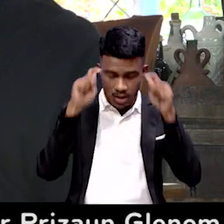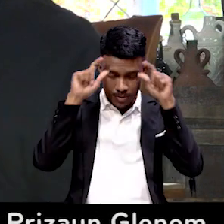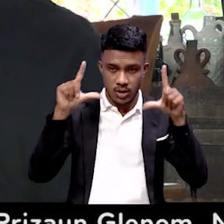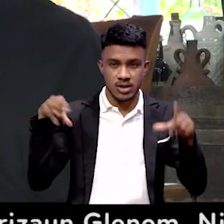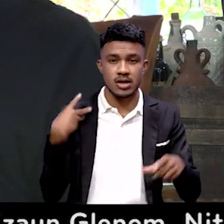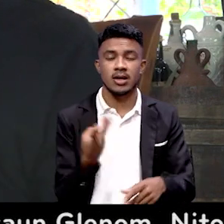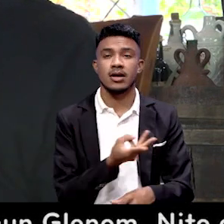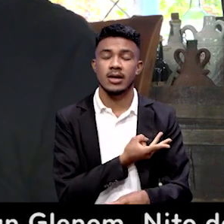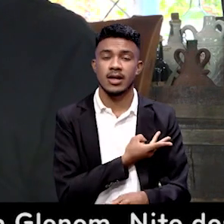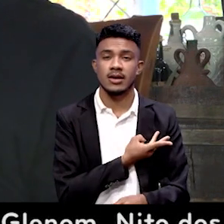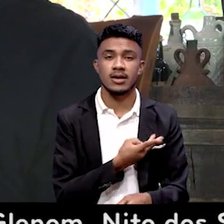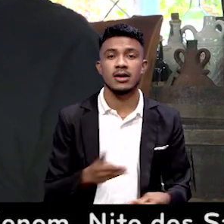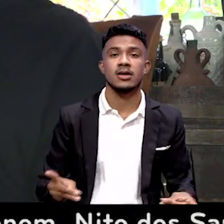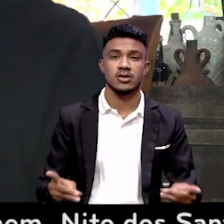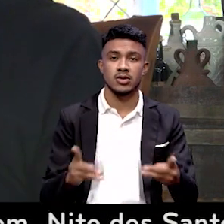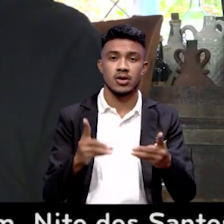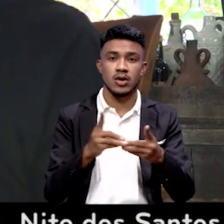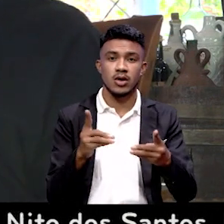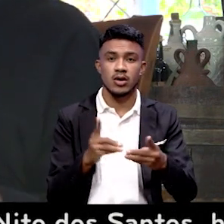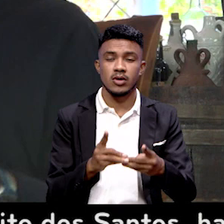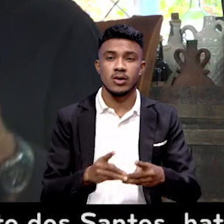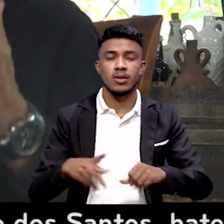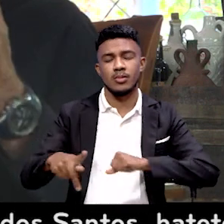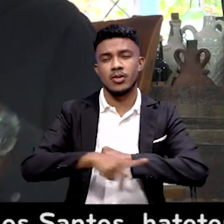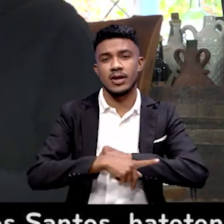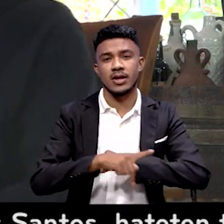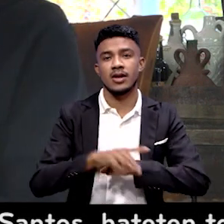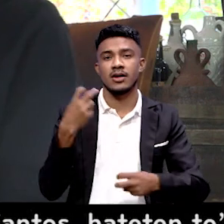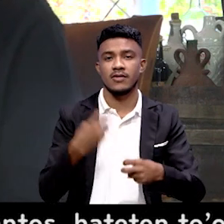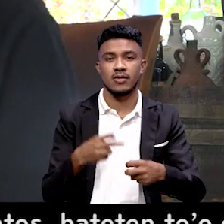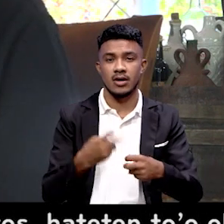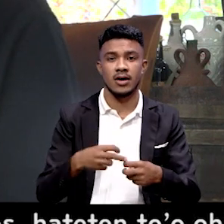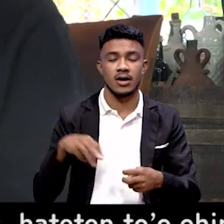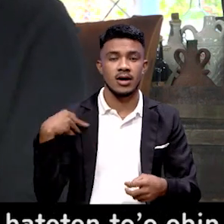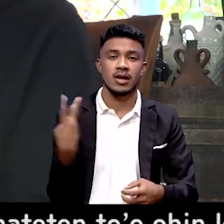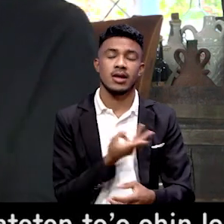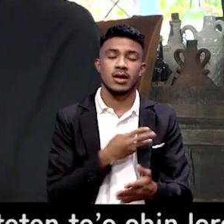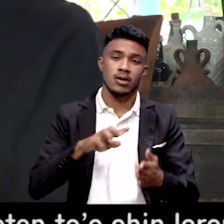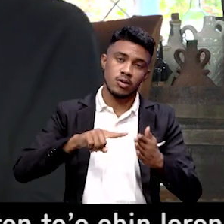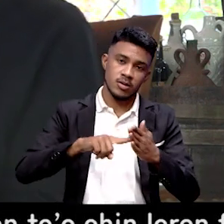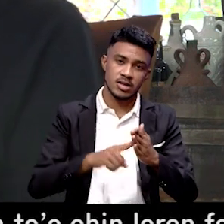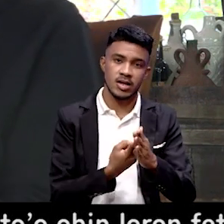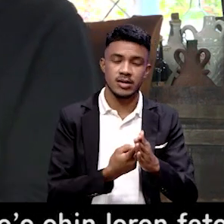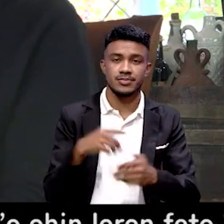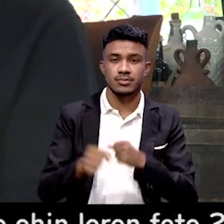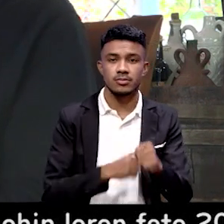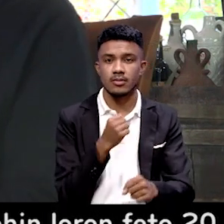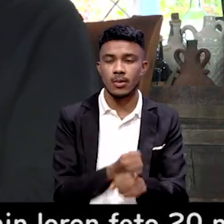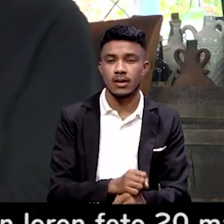crise política, social, a ver a rua 2017, 2018.